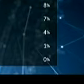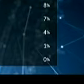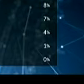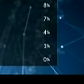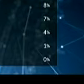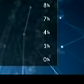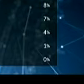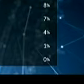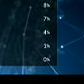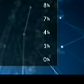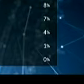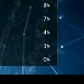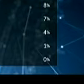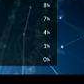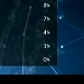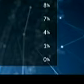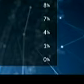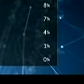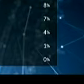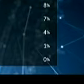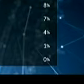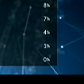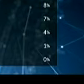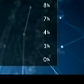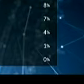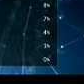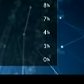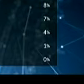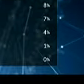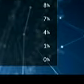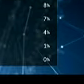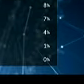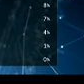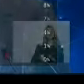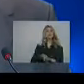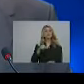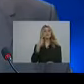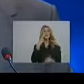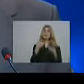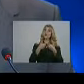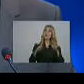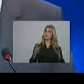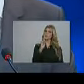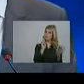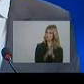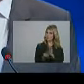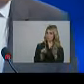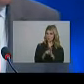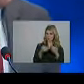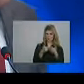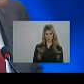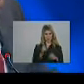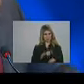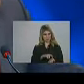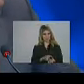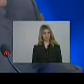assunto deste bloco nas perguntas entre candidatos. Vamos ao sorteio de quem abre a rodada de perguntas neste bloco.